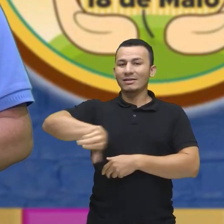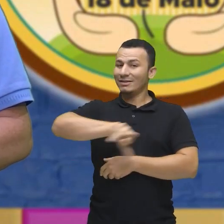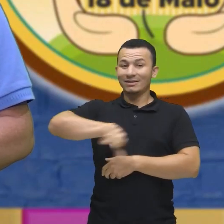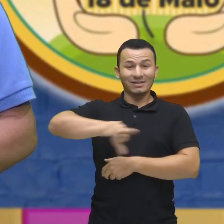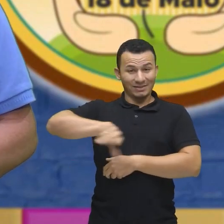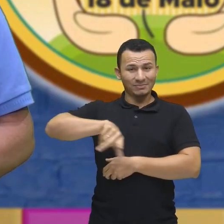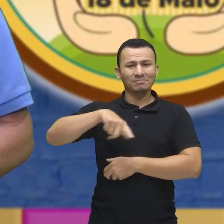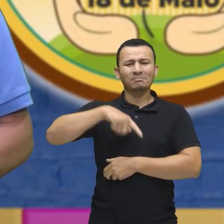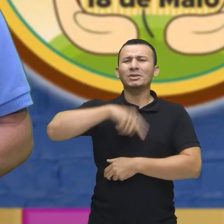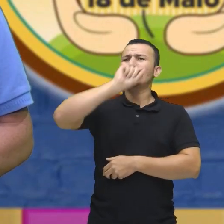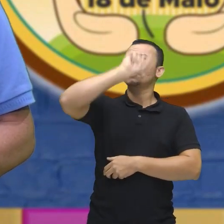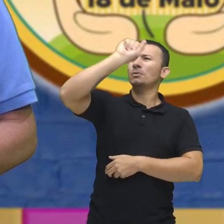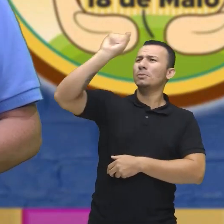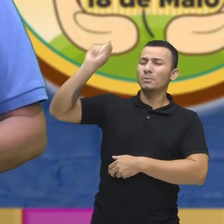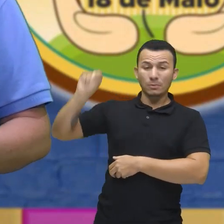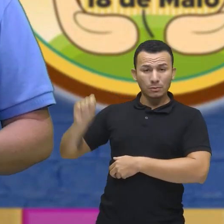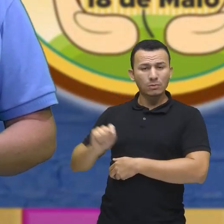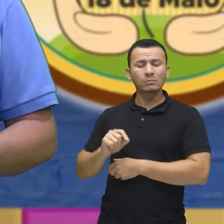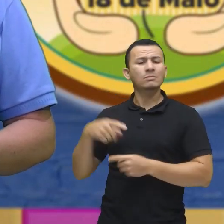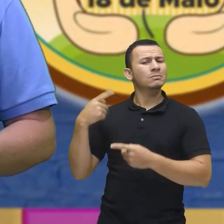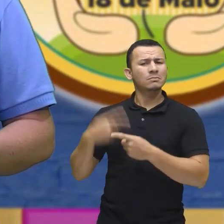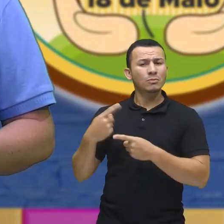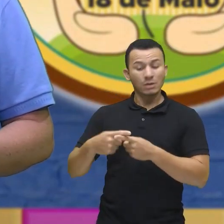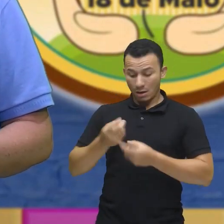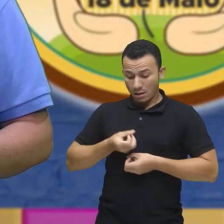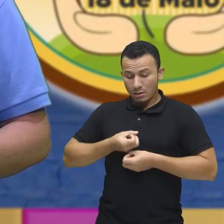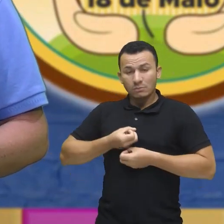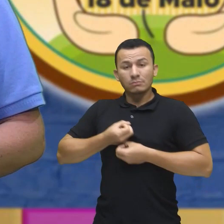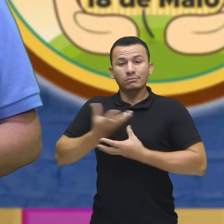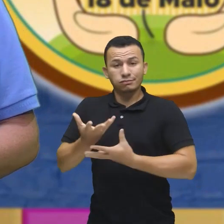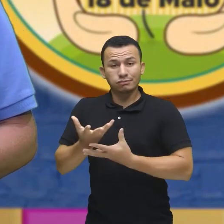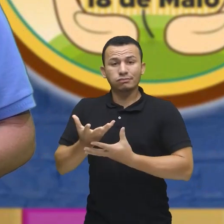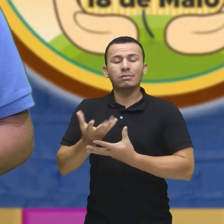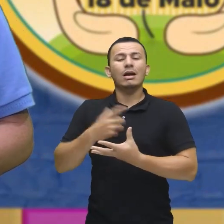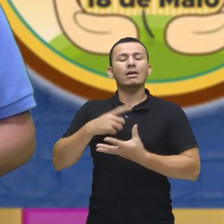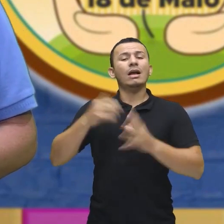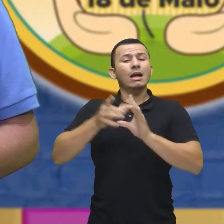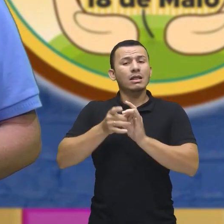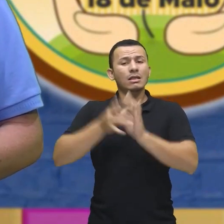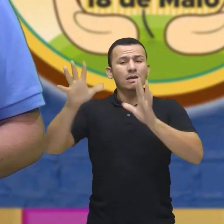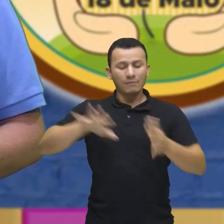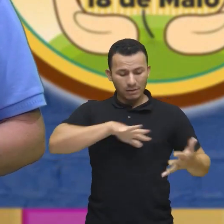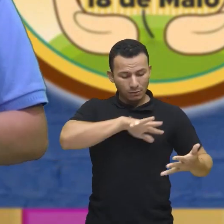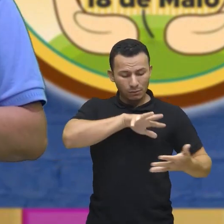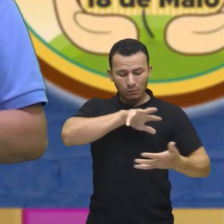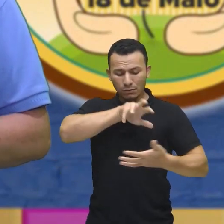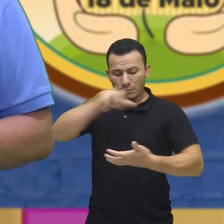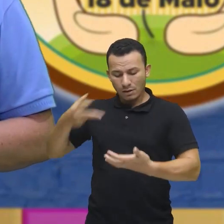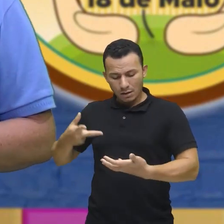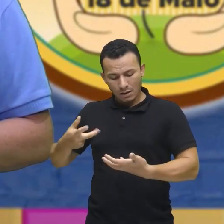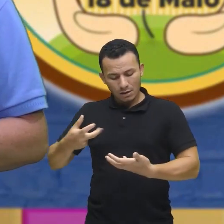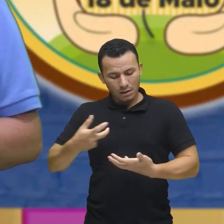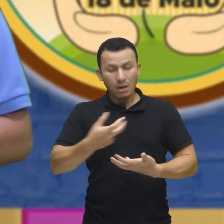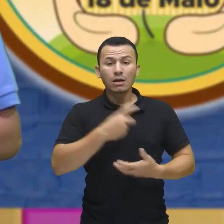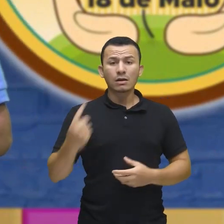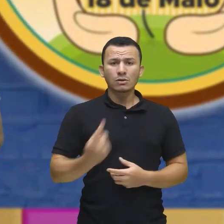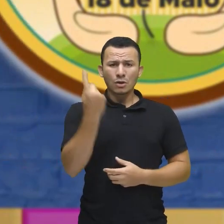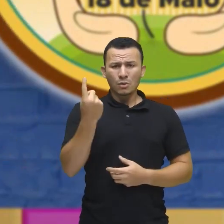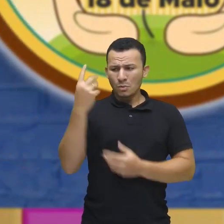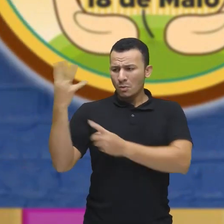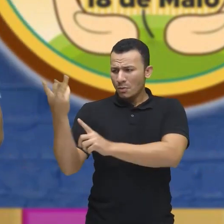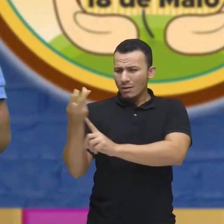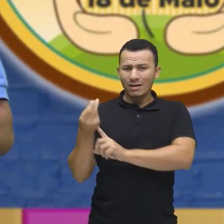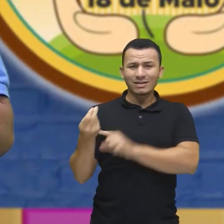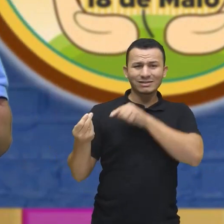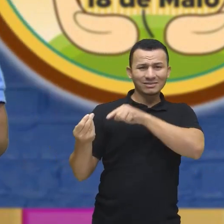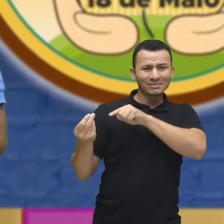não. Porque a expressão, ela é mundial. E nenhuma arte, eu digo que nenhuma